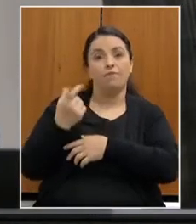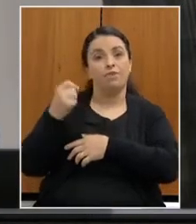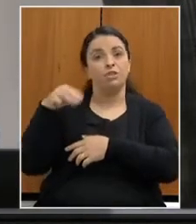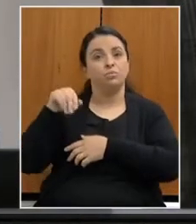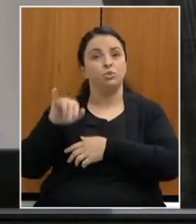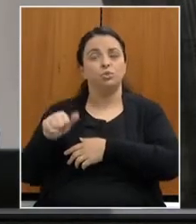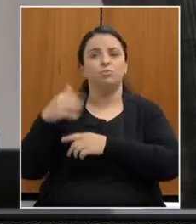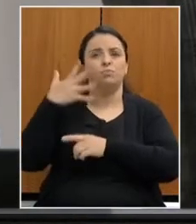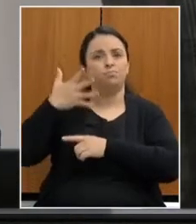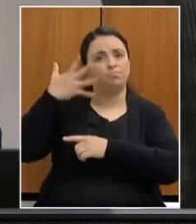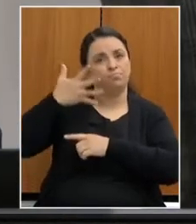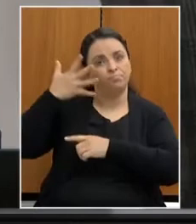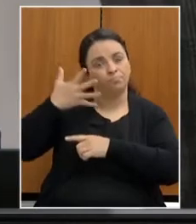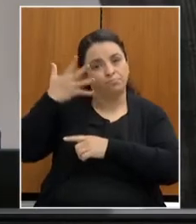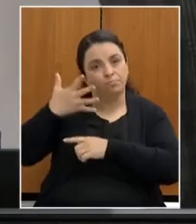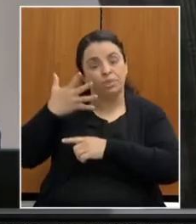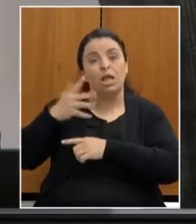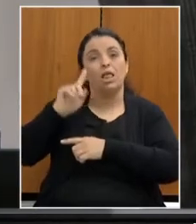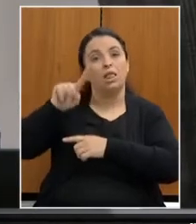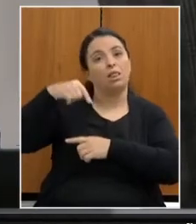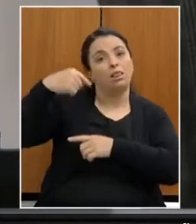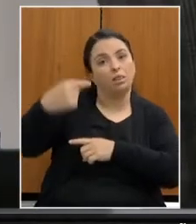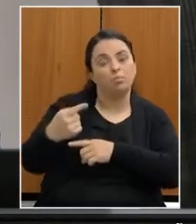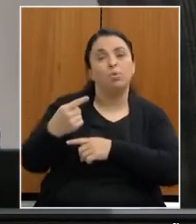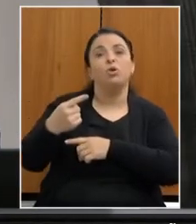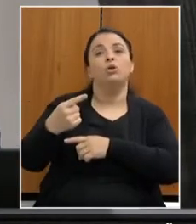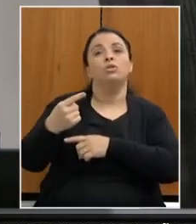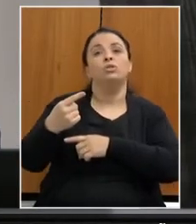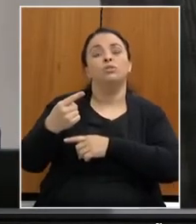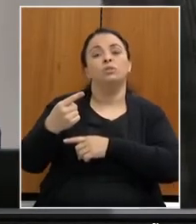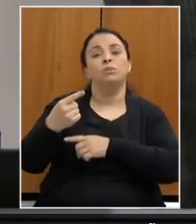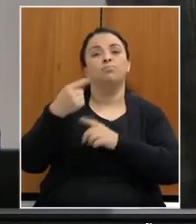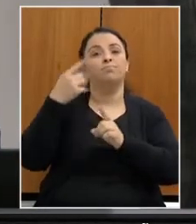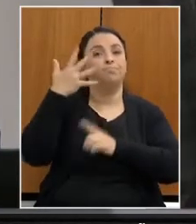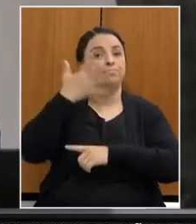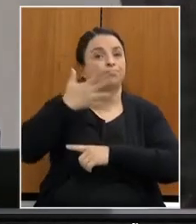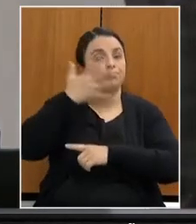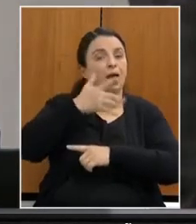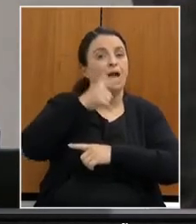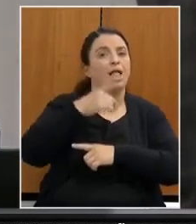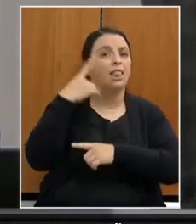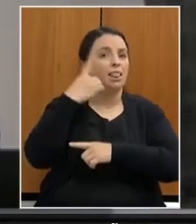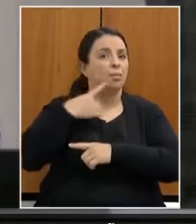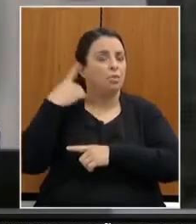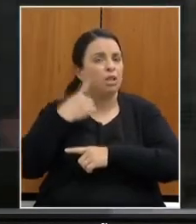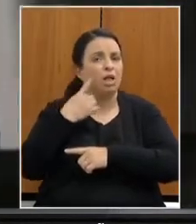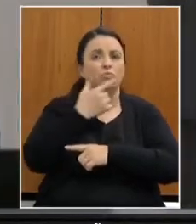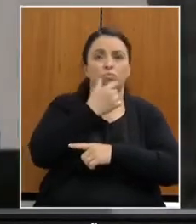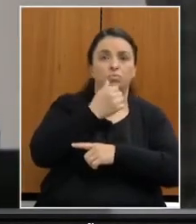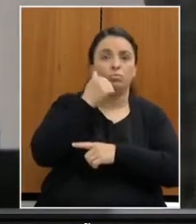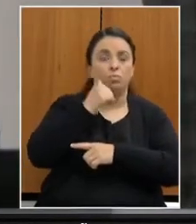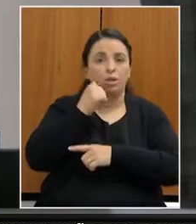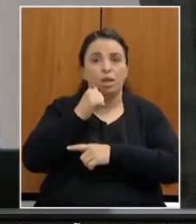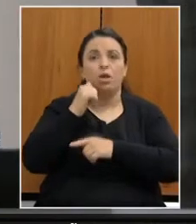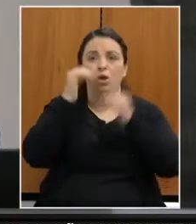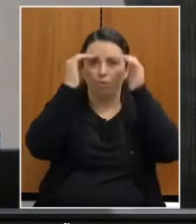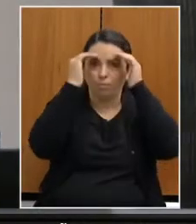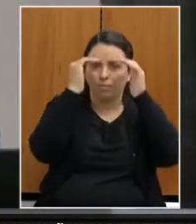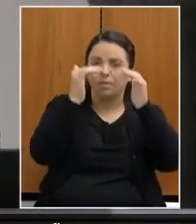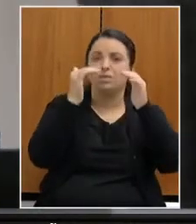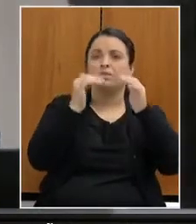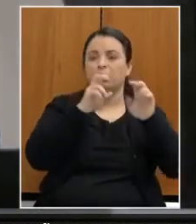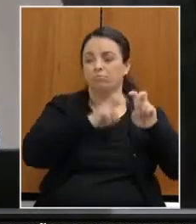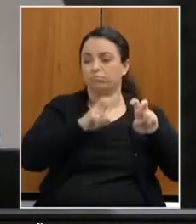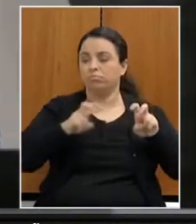para a sua exposição. Na sequência, será concedida a palavra às deputadas e aos deputados, nos termos da deliberação da mesa